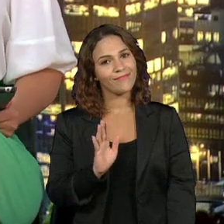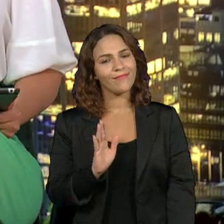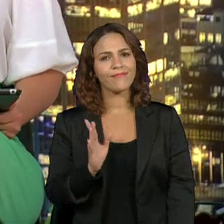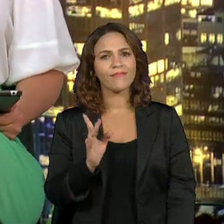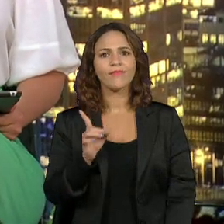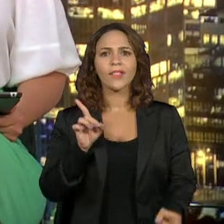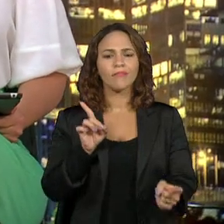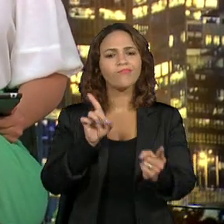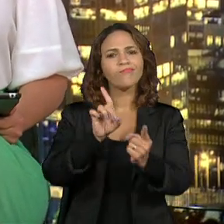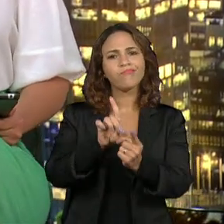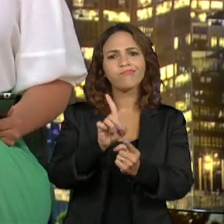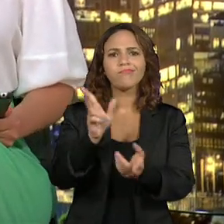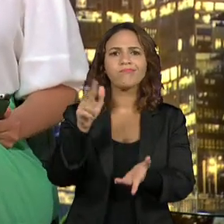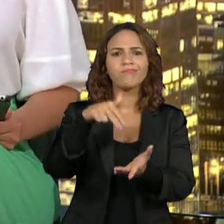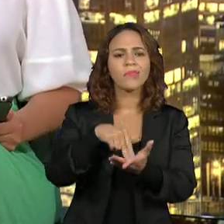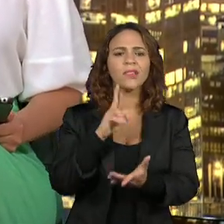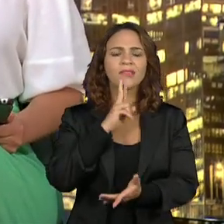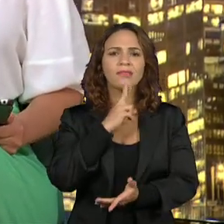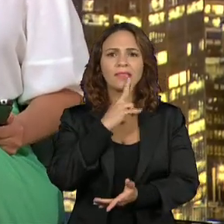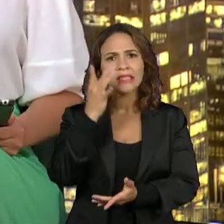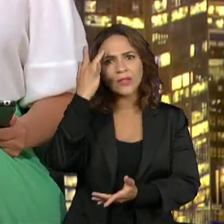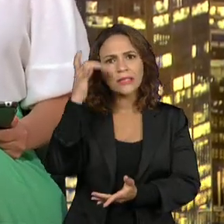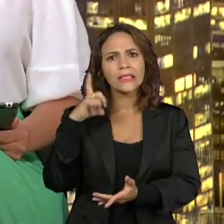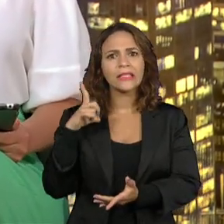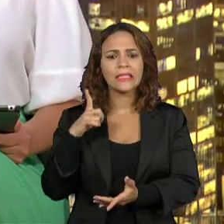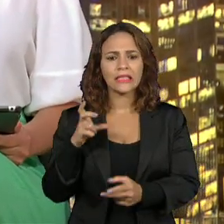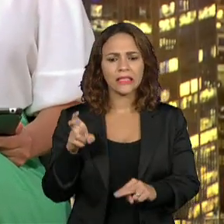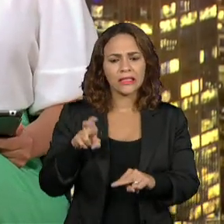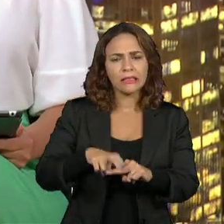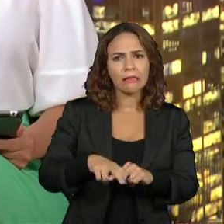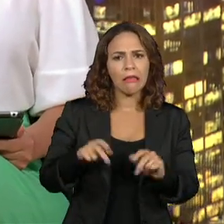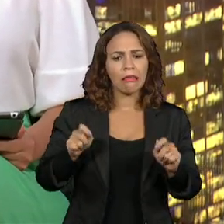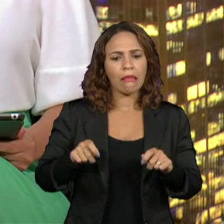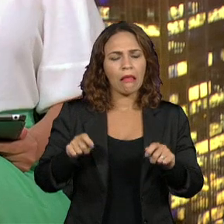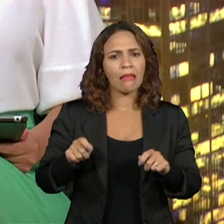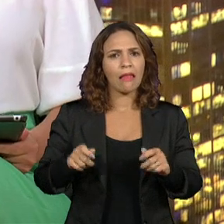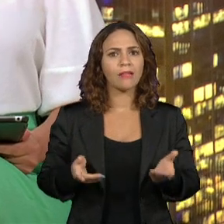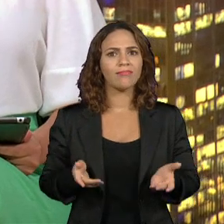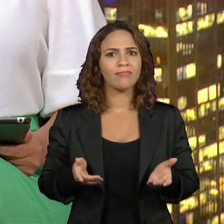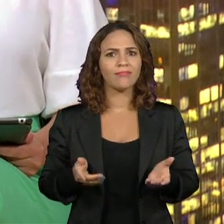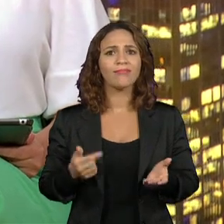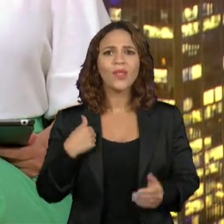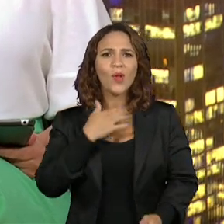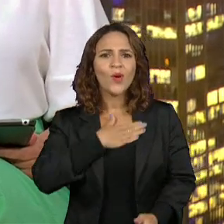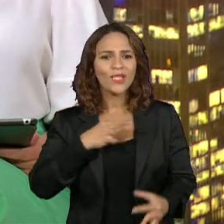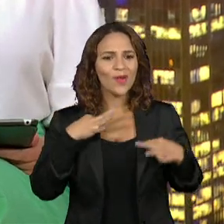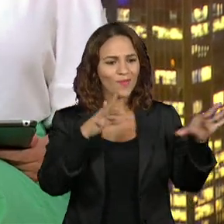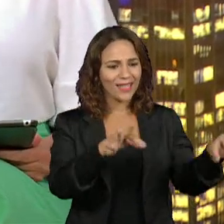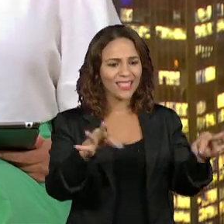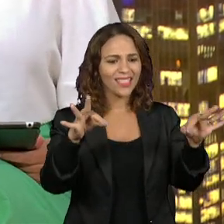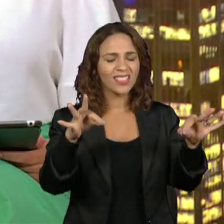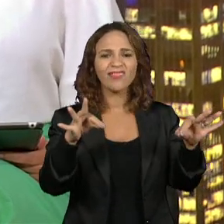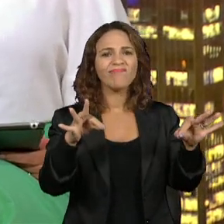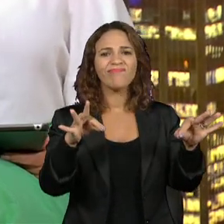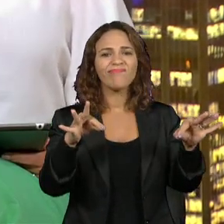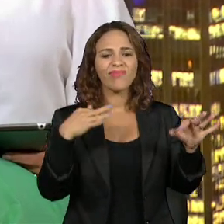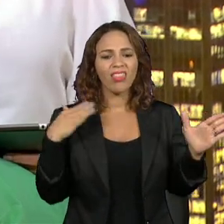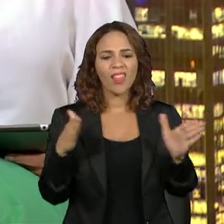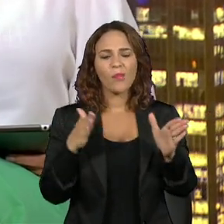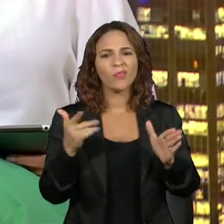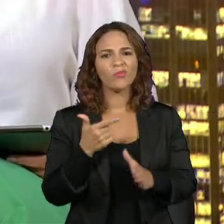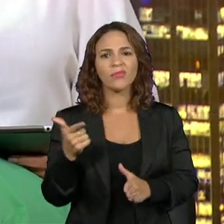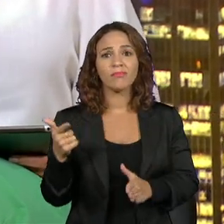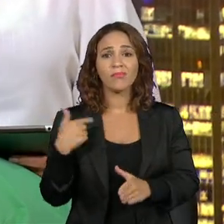Ir a um restaurante e não saber se vai encontrar uma cadeira que você caiba. Gostar de uma roupa e não ter o seu número. Perder